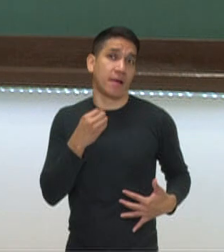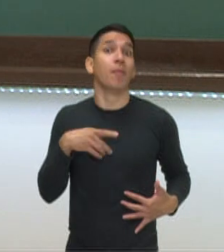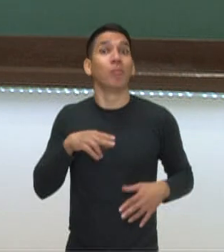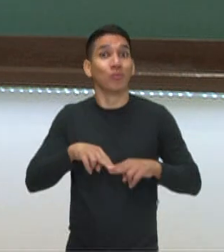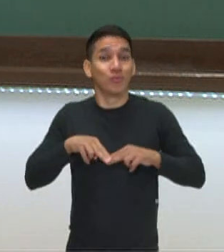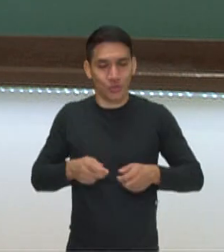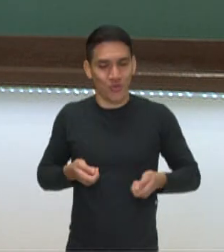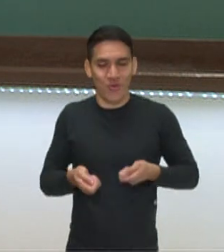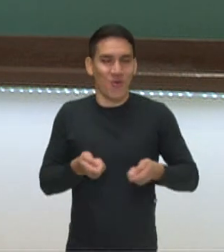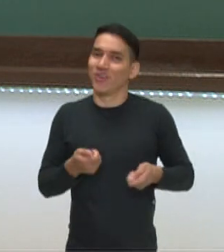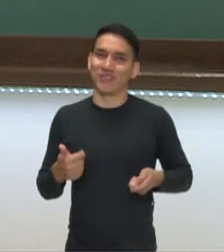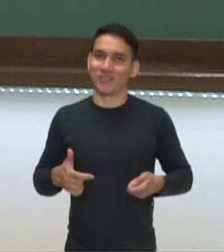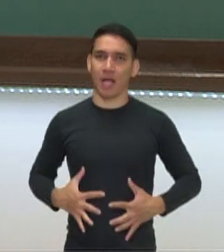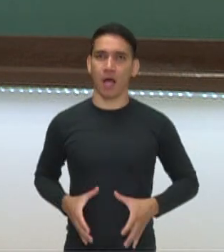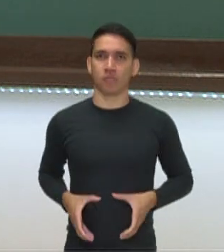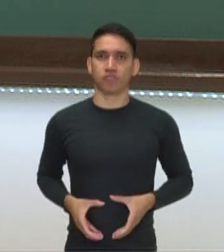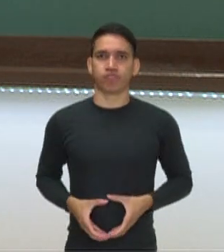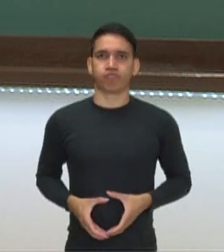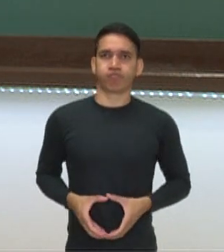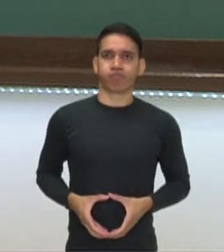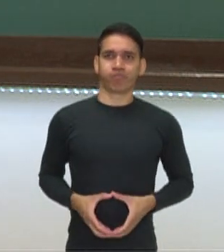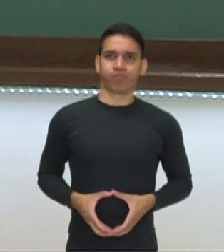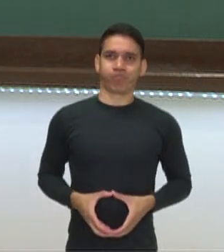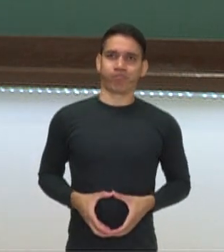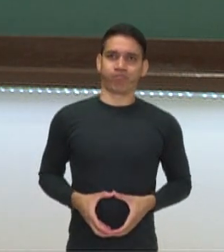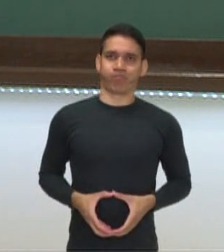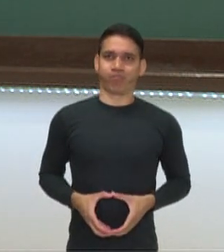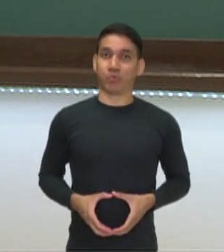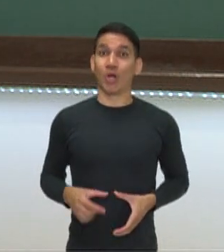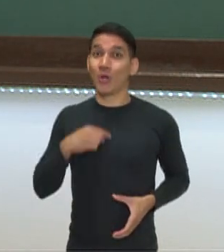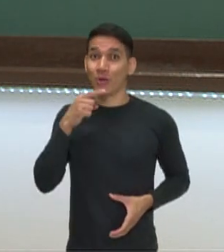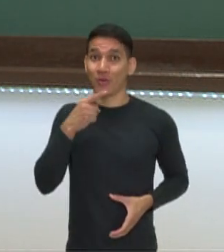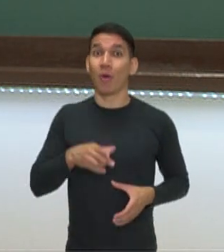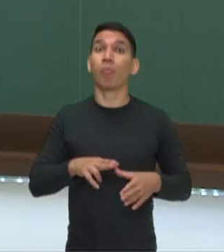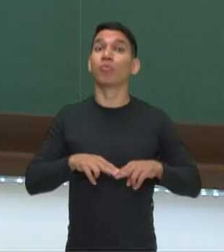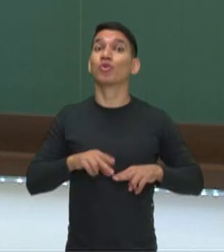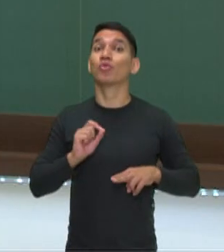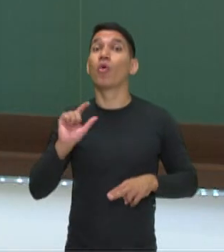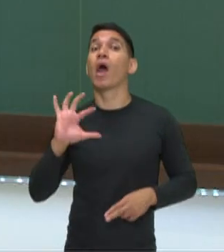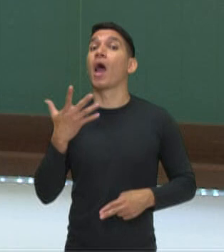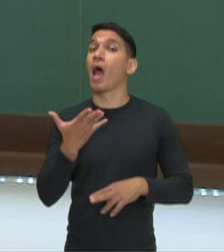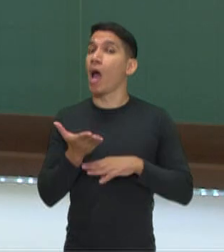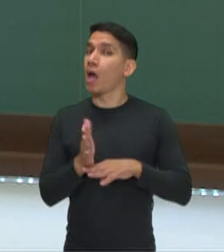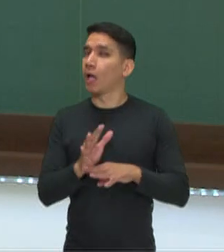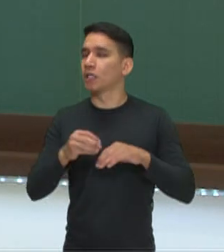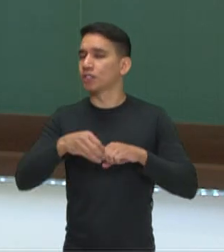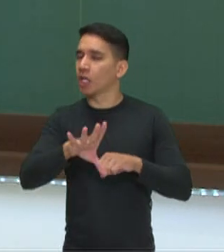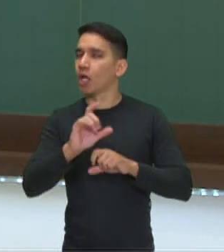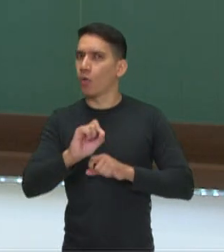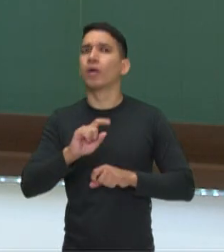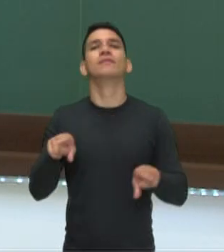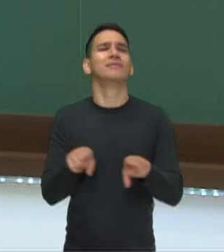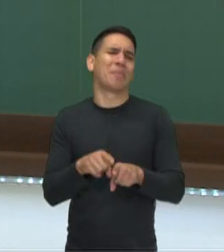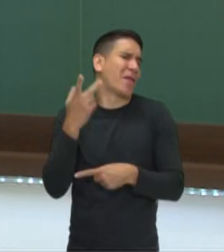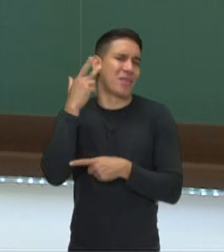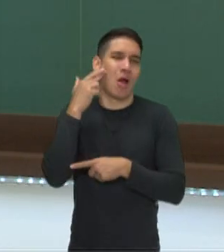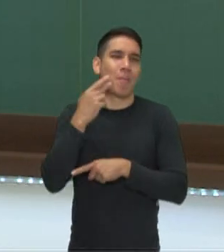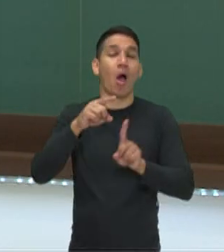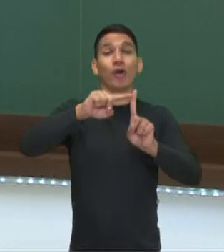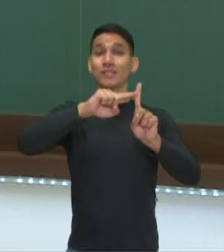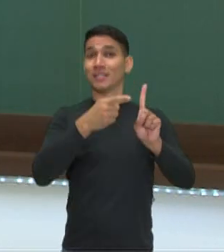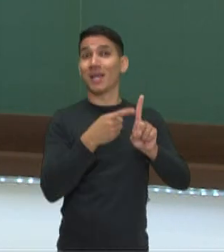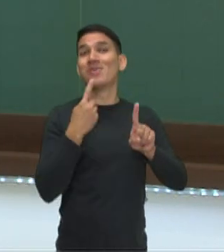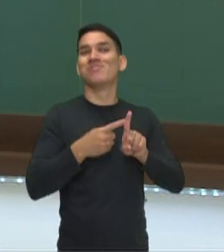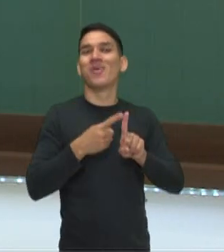controle assim sobre a bexiga, tá? Então, o que se recomenda, né? Isso também é comum na gravidez, porque o bebê